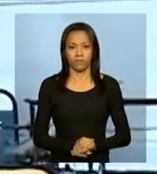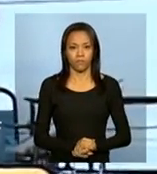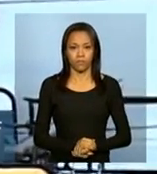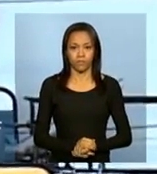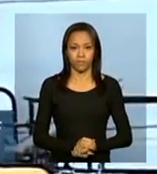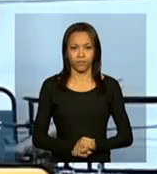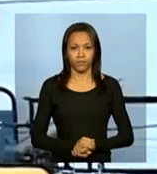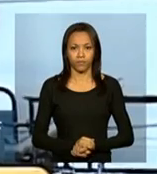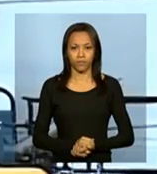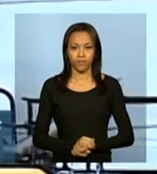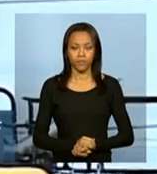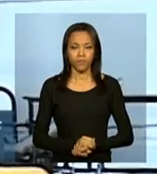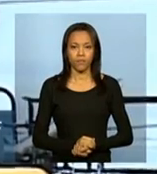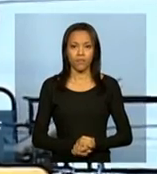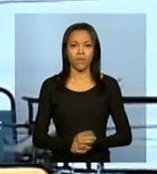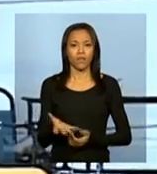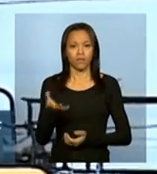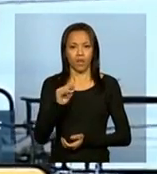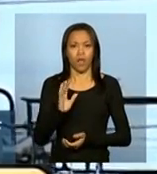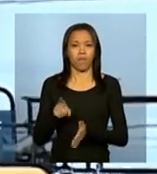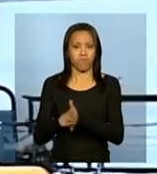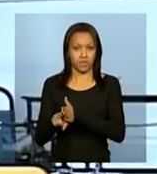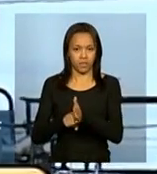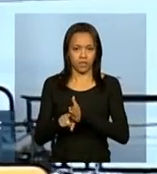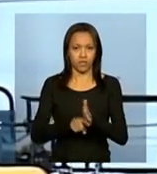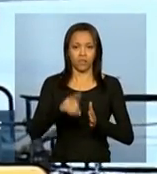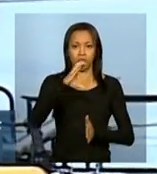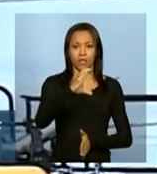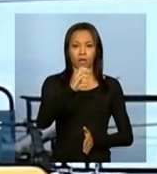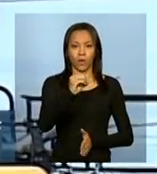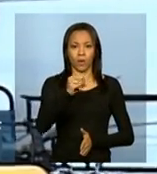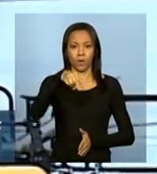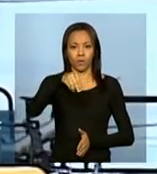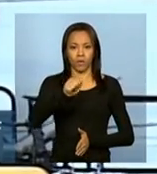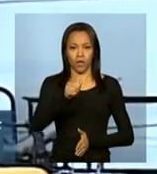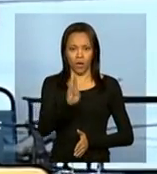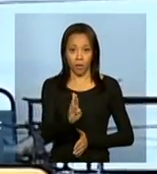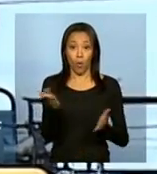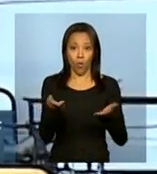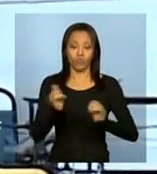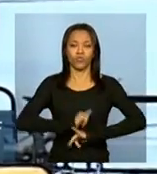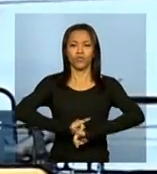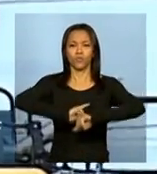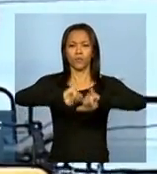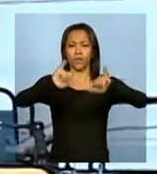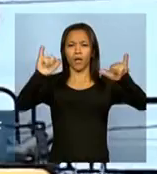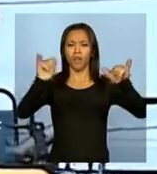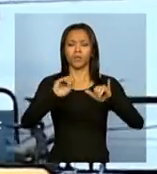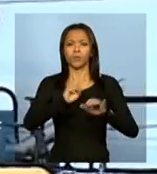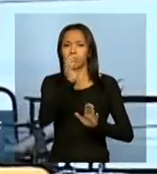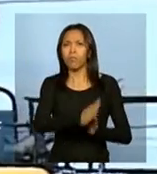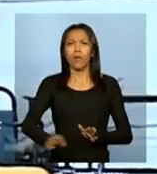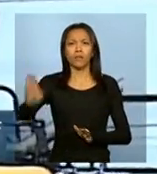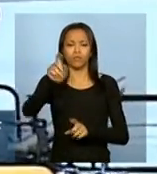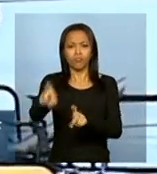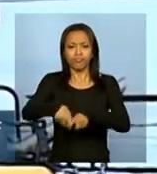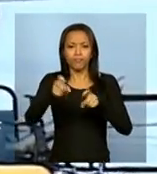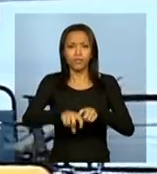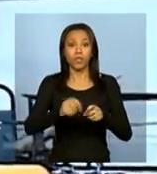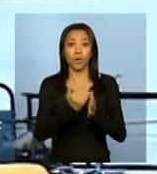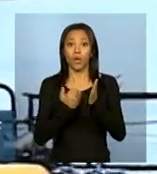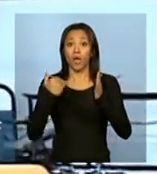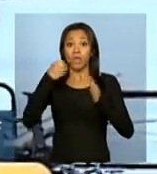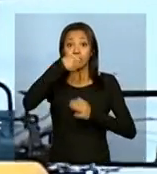grãos segundo o levantamento da Conab divulgado hoje a produção de grãos em todo o país deve chegar a